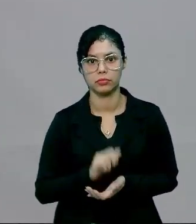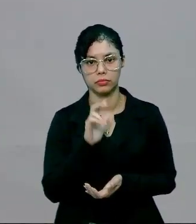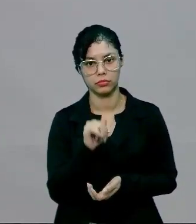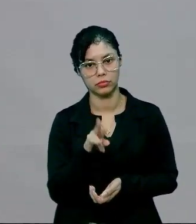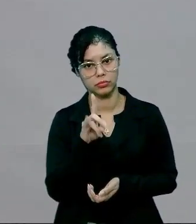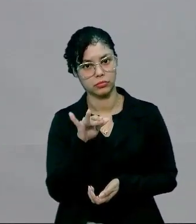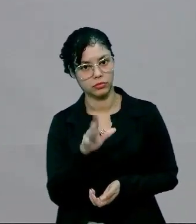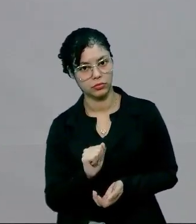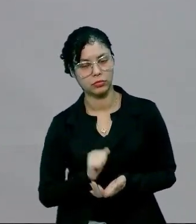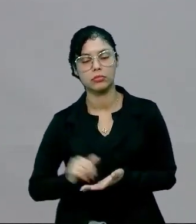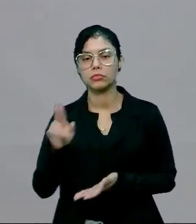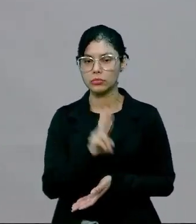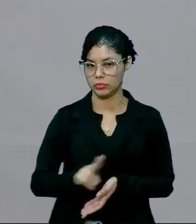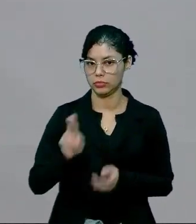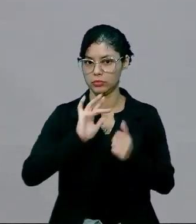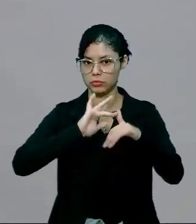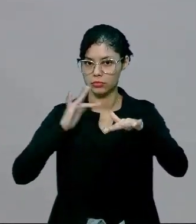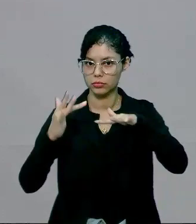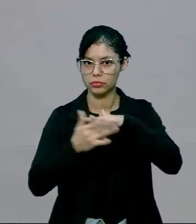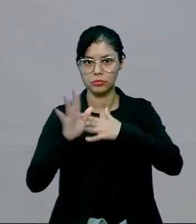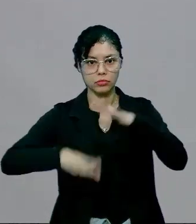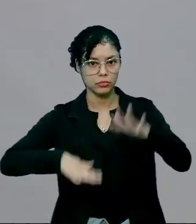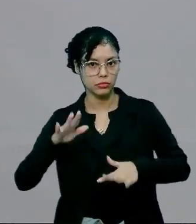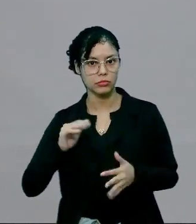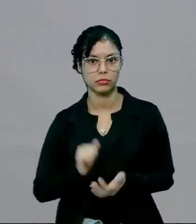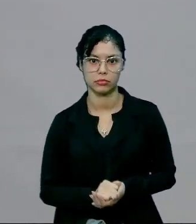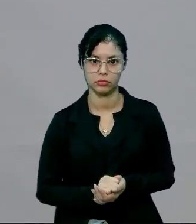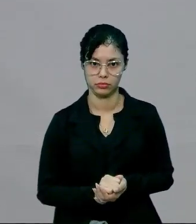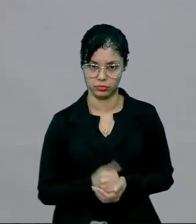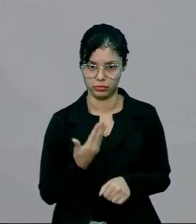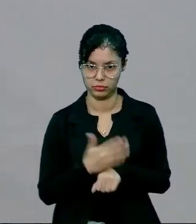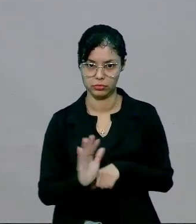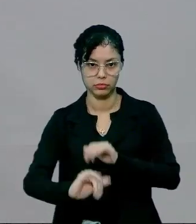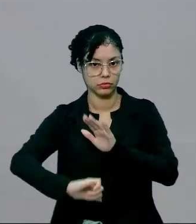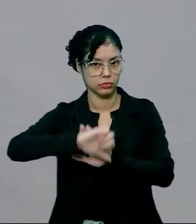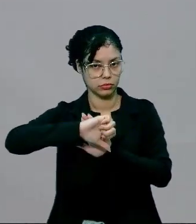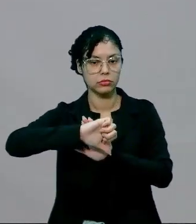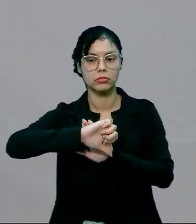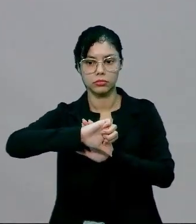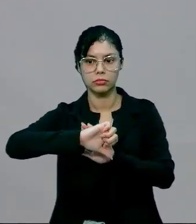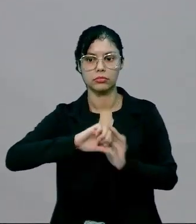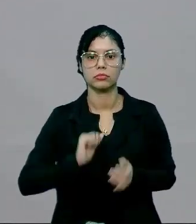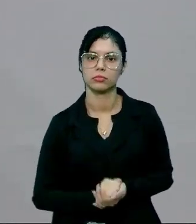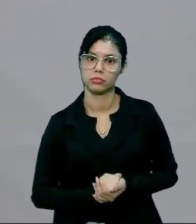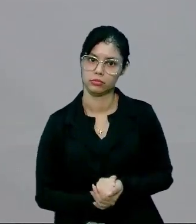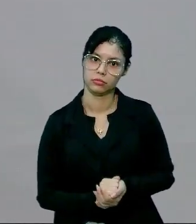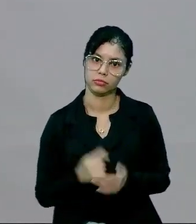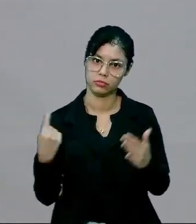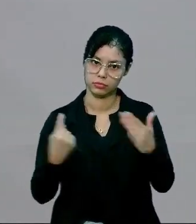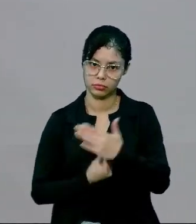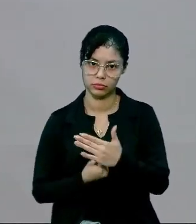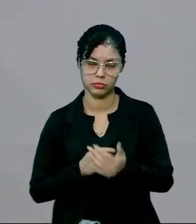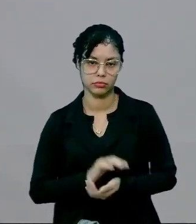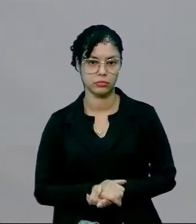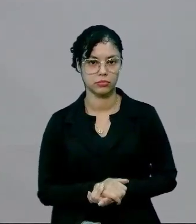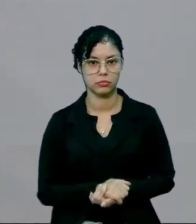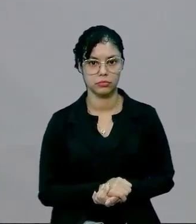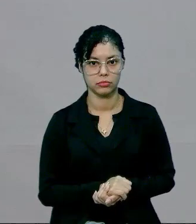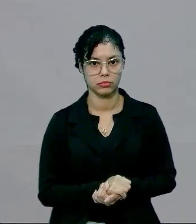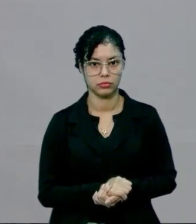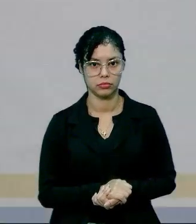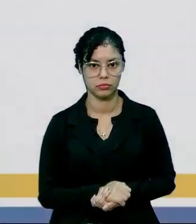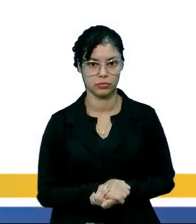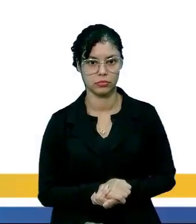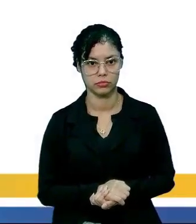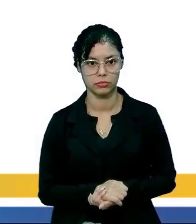anonimato. E algumas pessoas utilizam as redes sociais, às vezes, para praticar crimes porque elas acham que elas estão escondidas. Então,